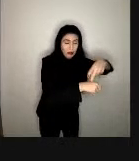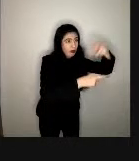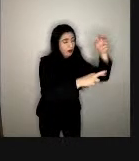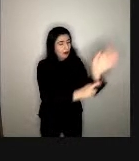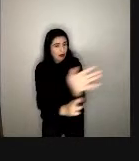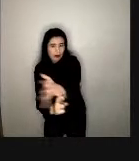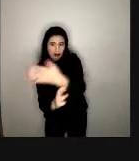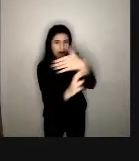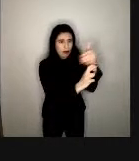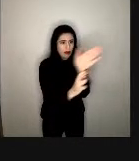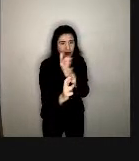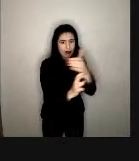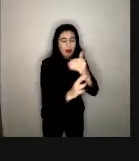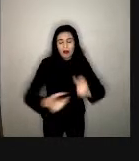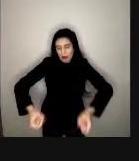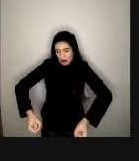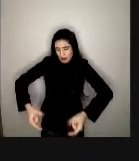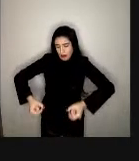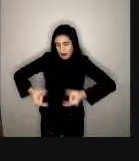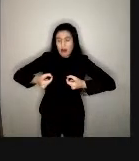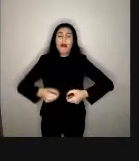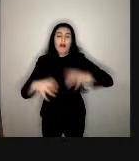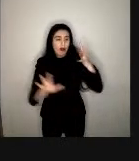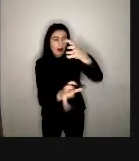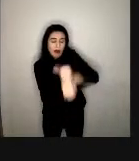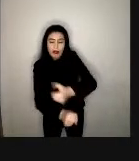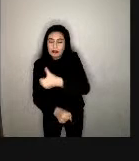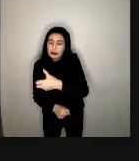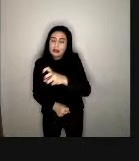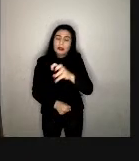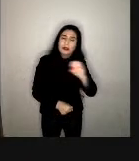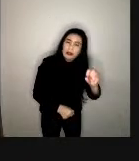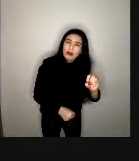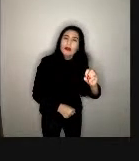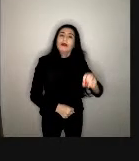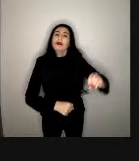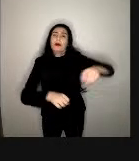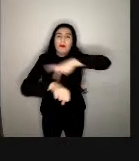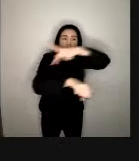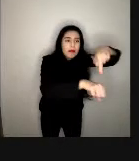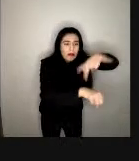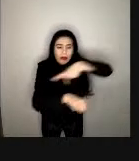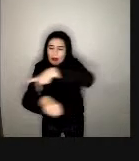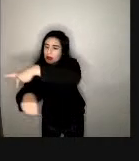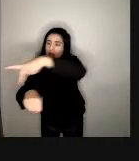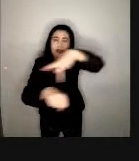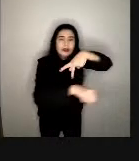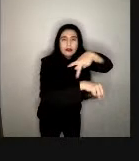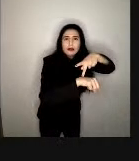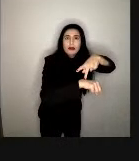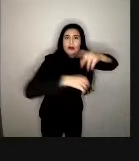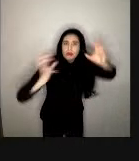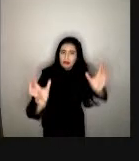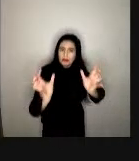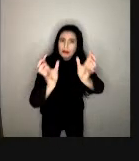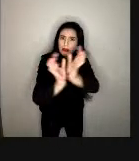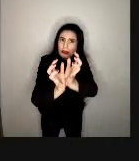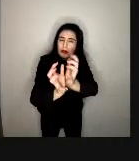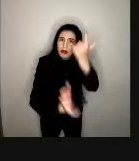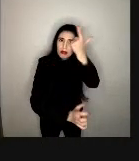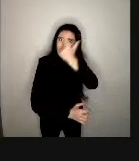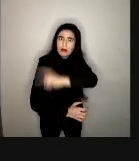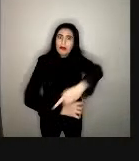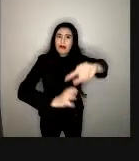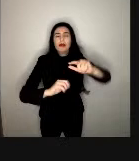do câncer, dos 150 países que a American Cancer Society conseguiu mobilizar, para levar as reivindicações